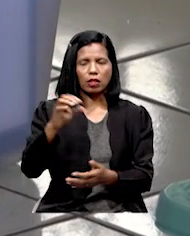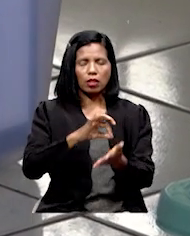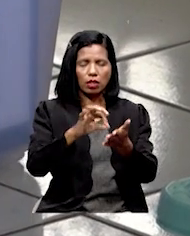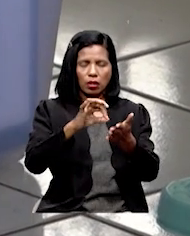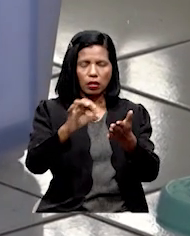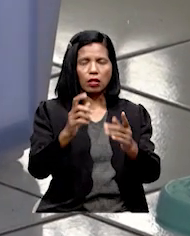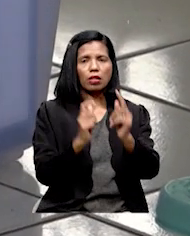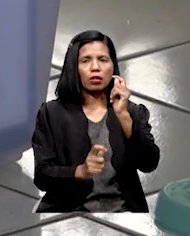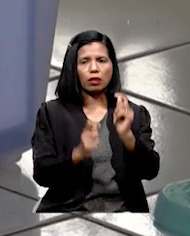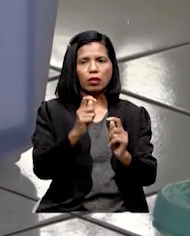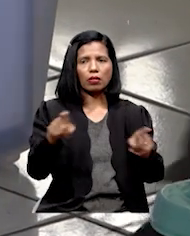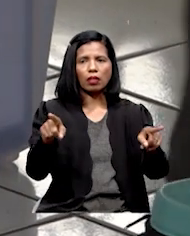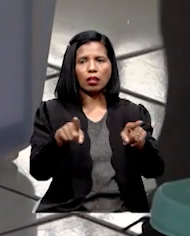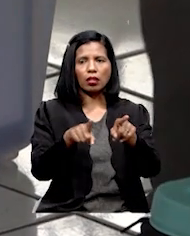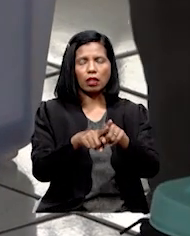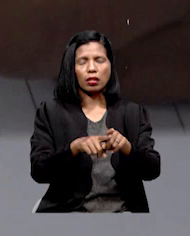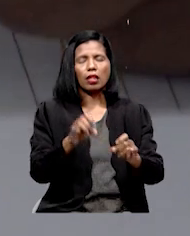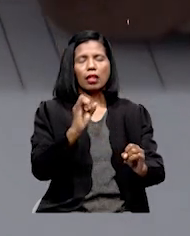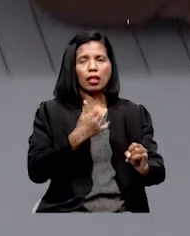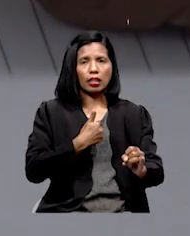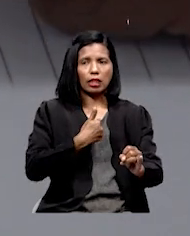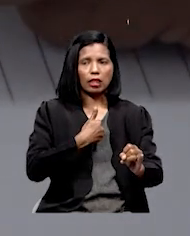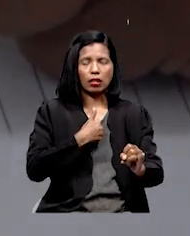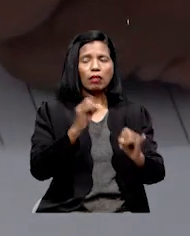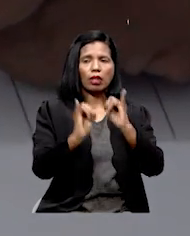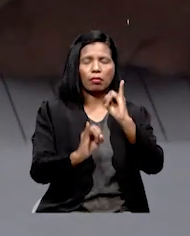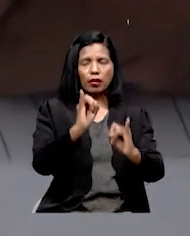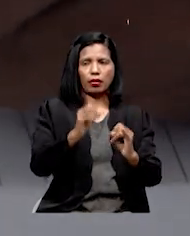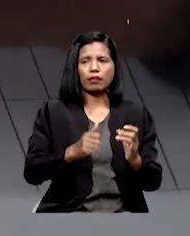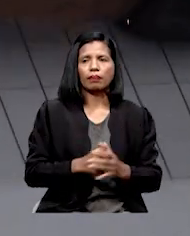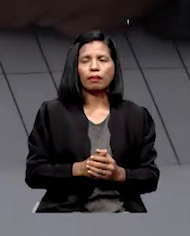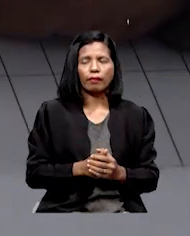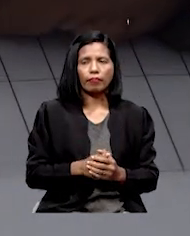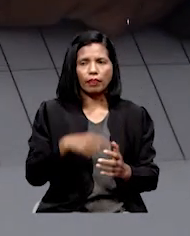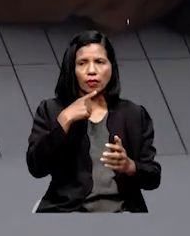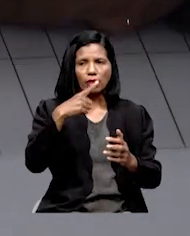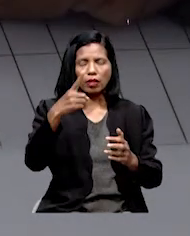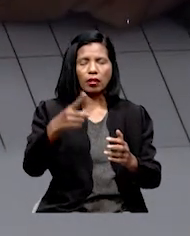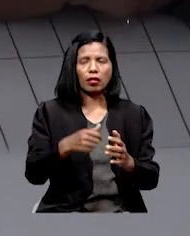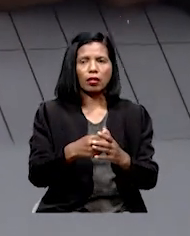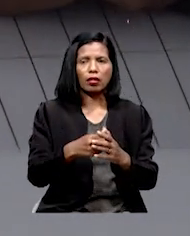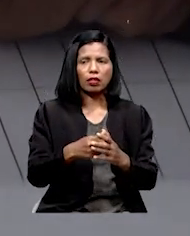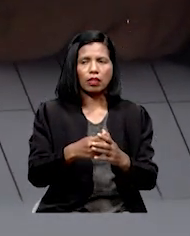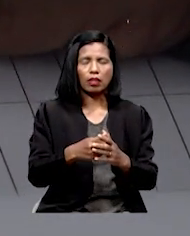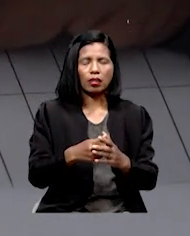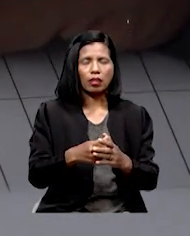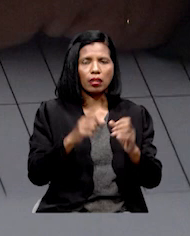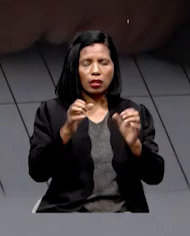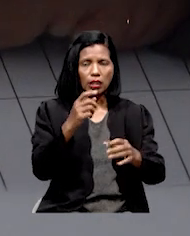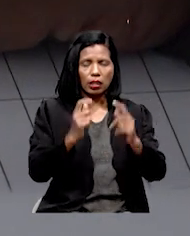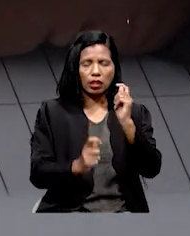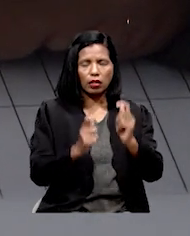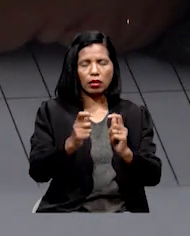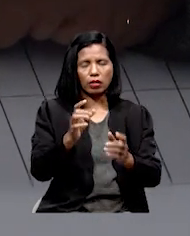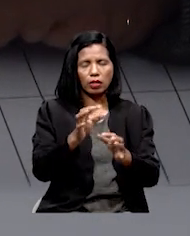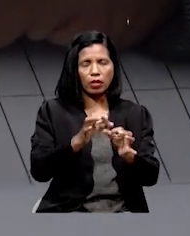tribunal recurso no da candidato independente. A de Pinto hane sem porta voz a teten registro ona e tribunal no fiar katak